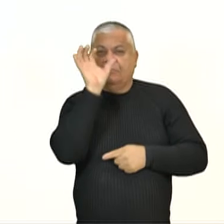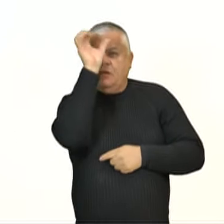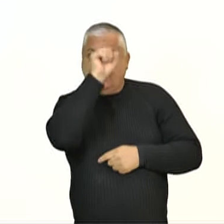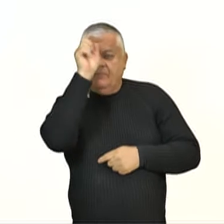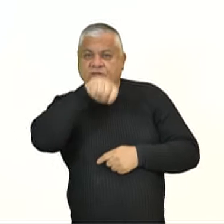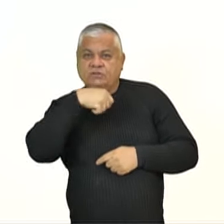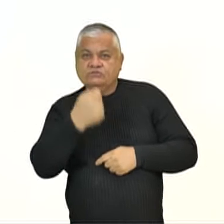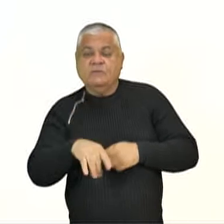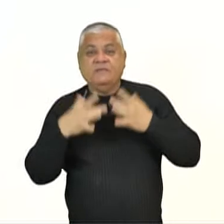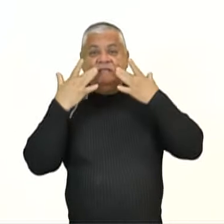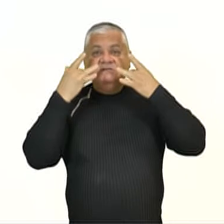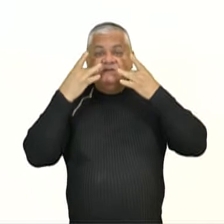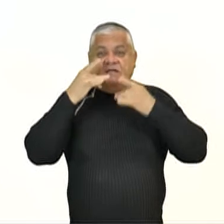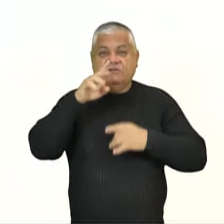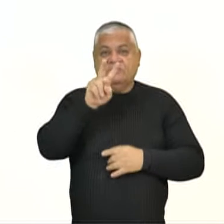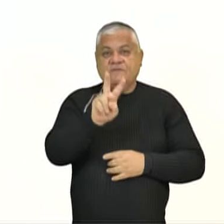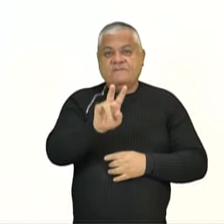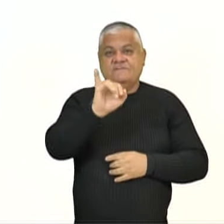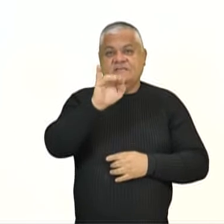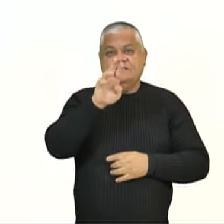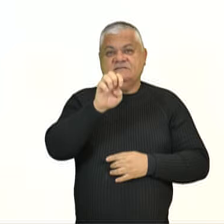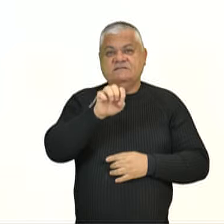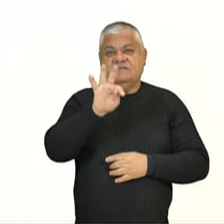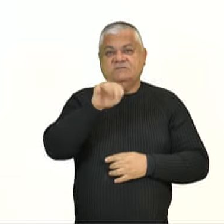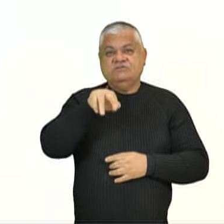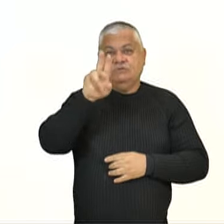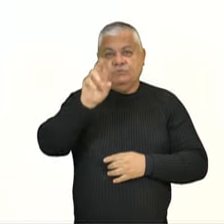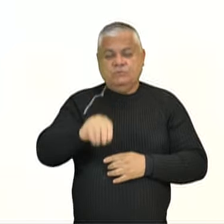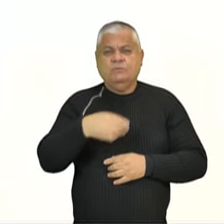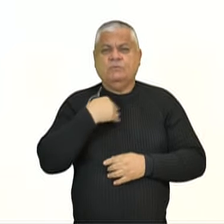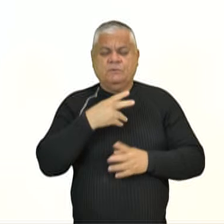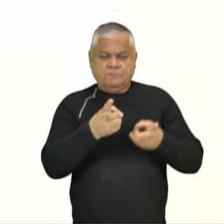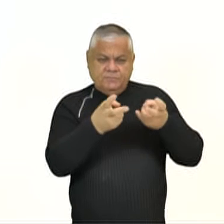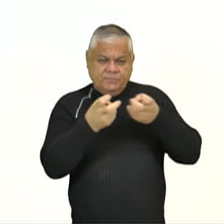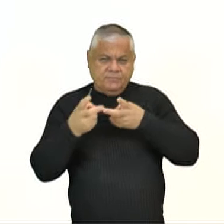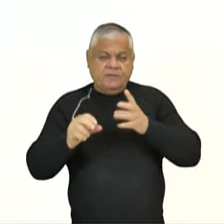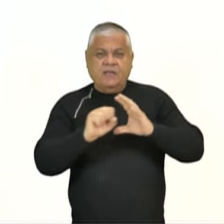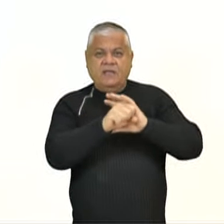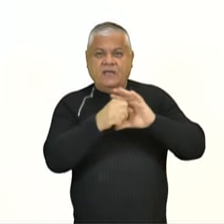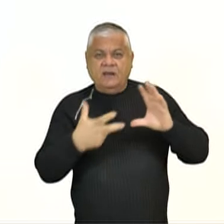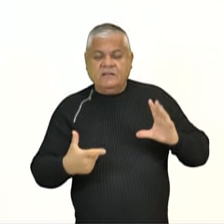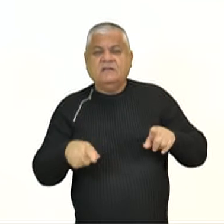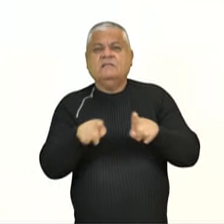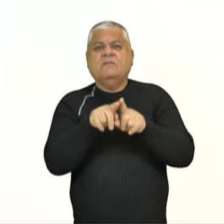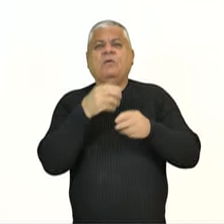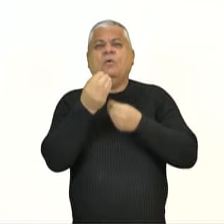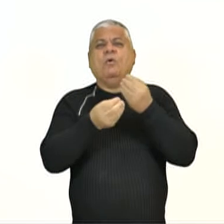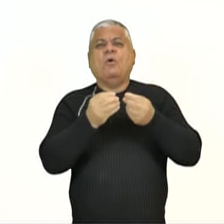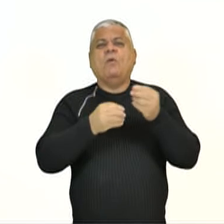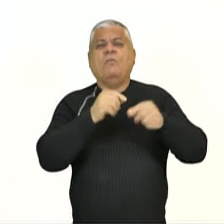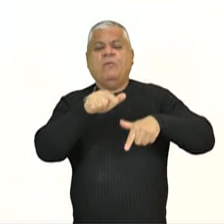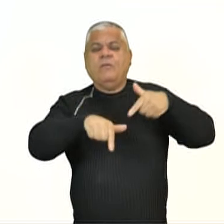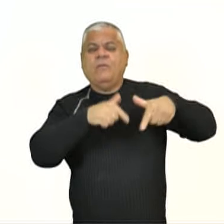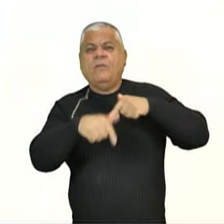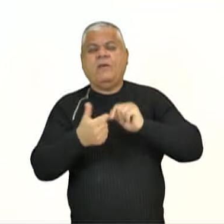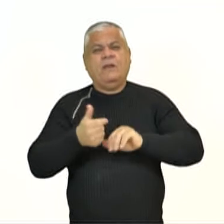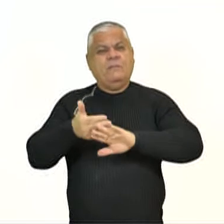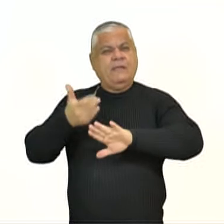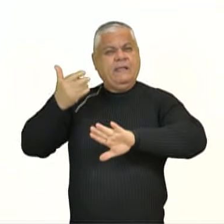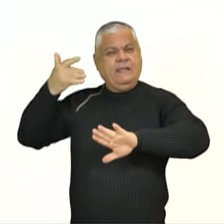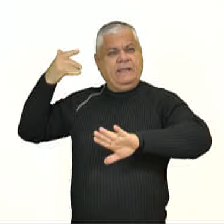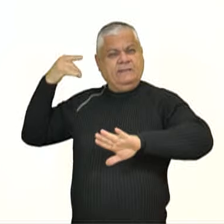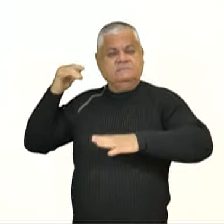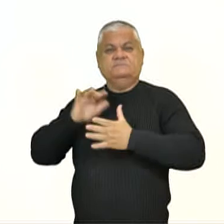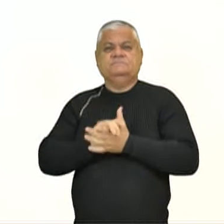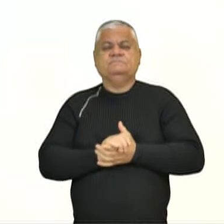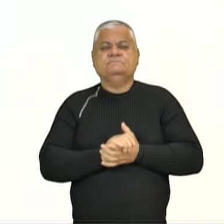o teatro vicentino, reconhecendo suas características e as condições de produção da época. O que você